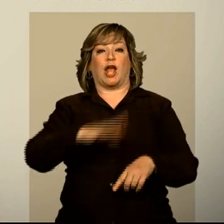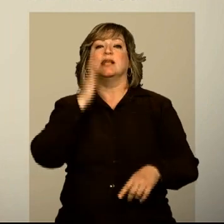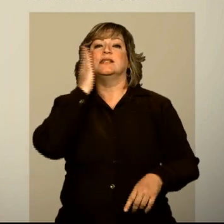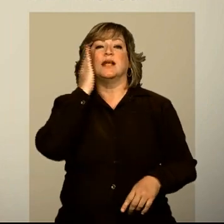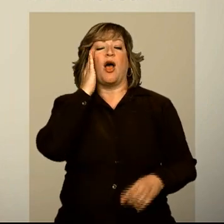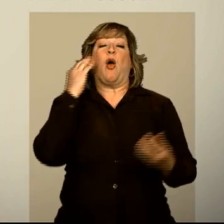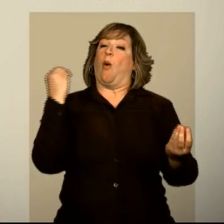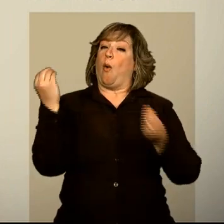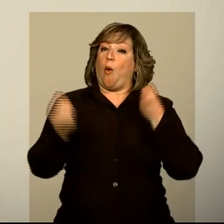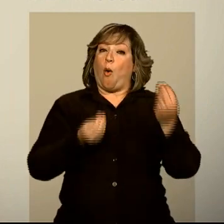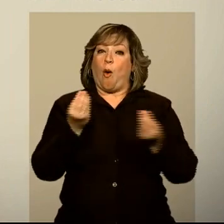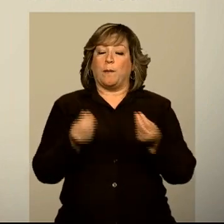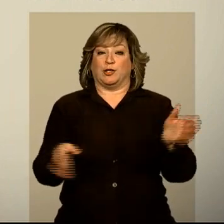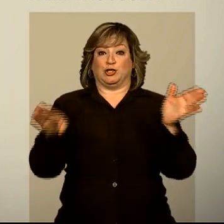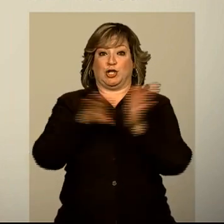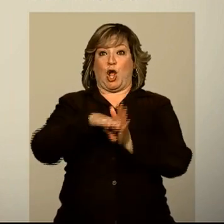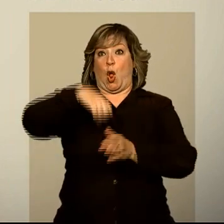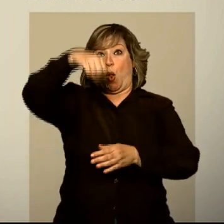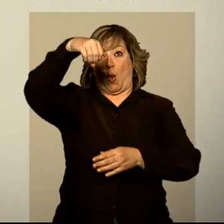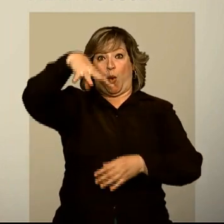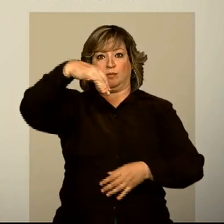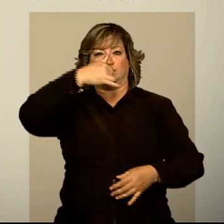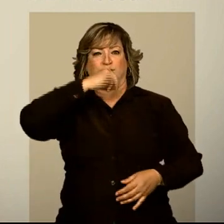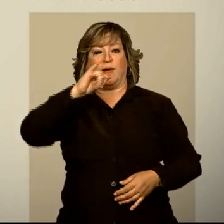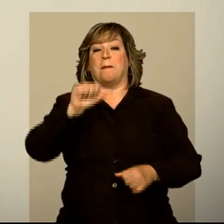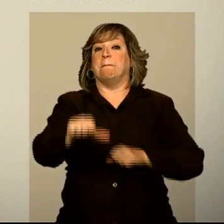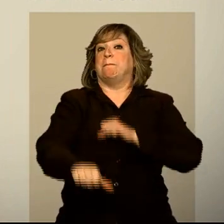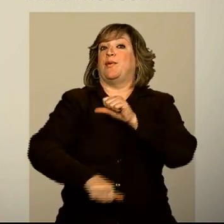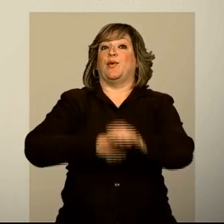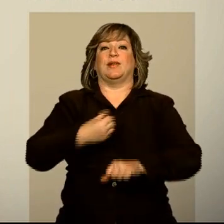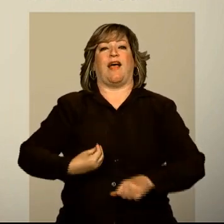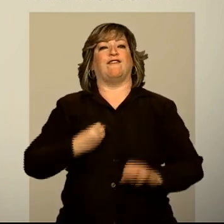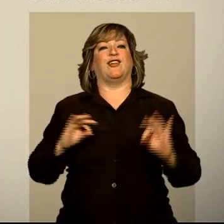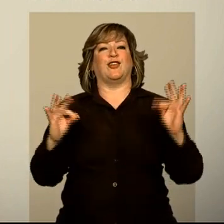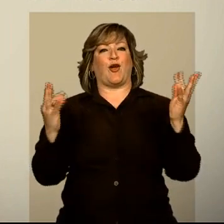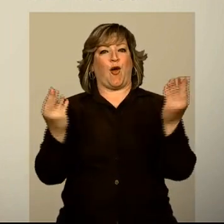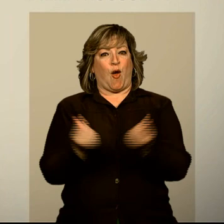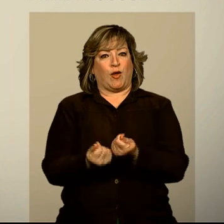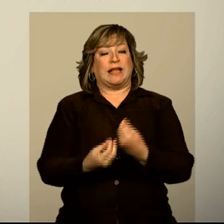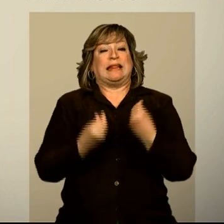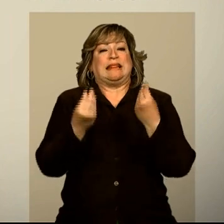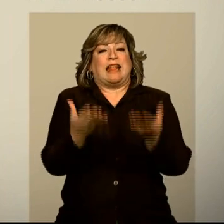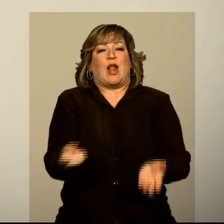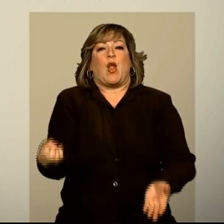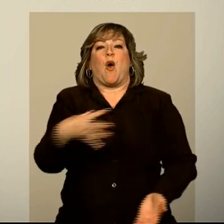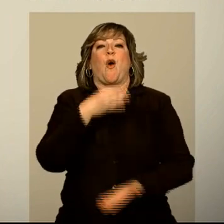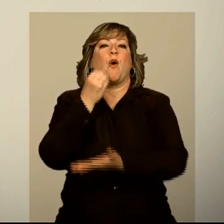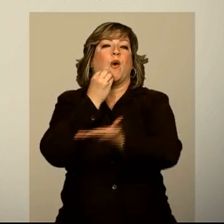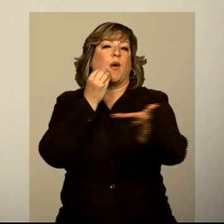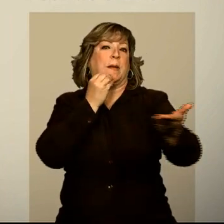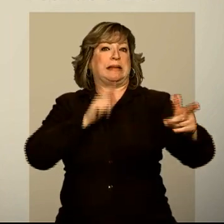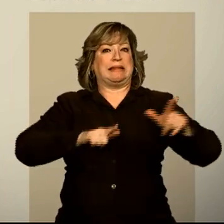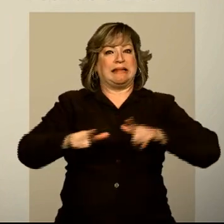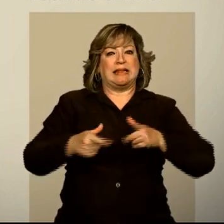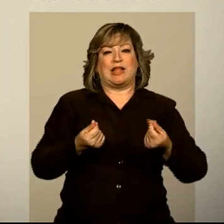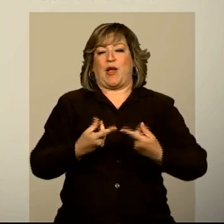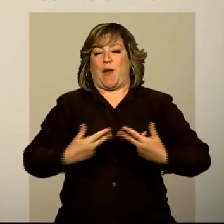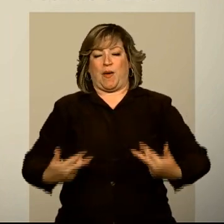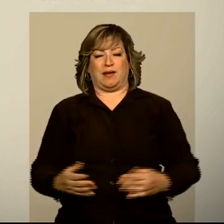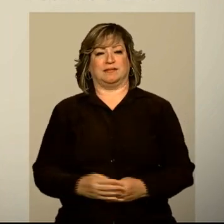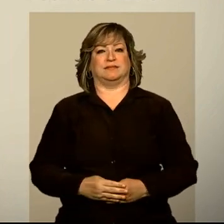sabemos como a chegada da Luz elétrica muda a vida de todos e cria novas oportunidades